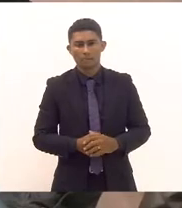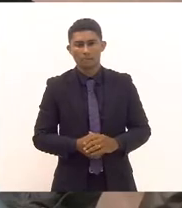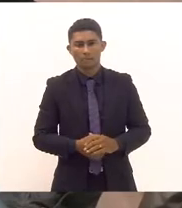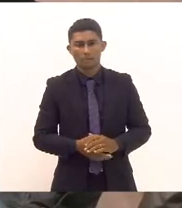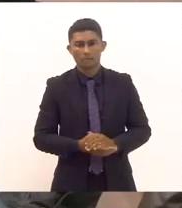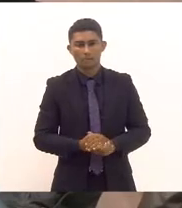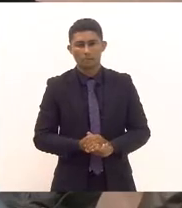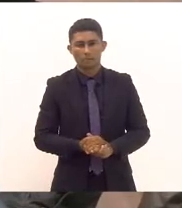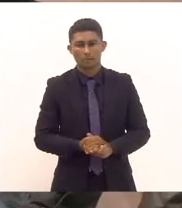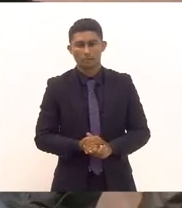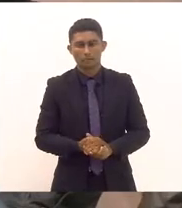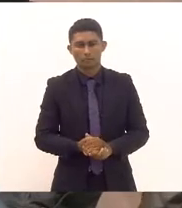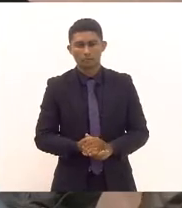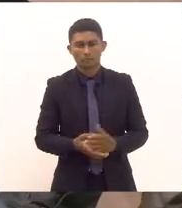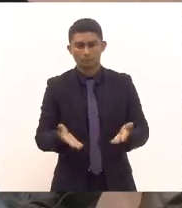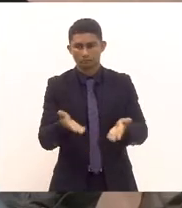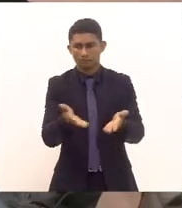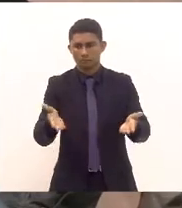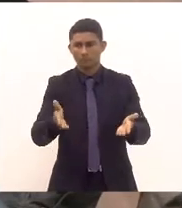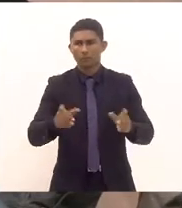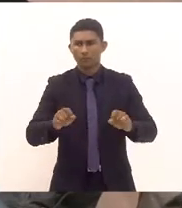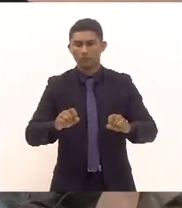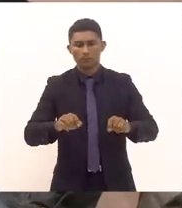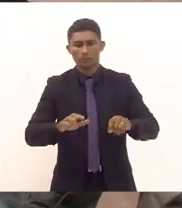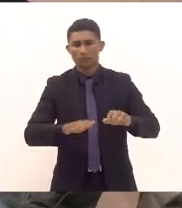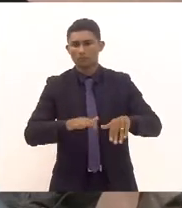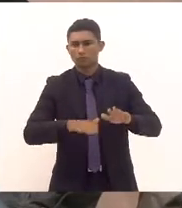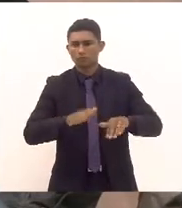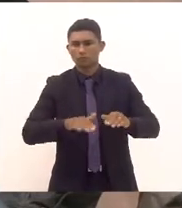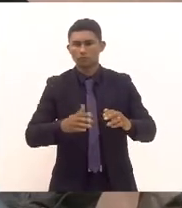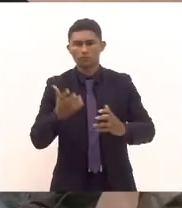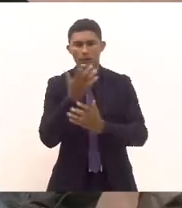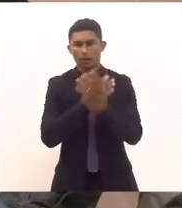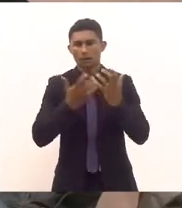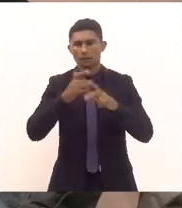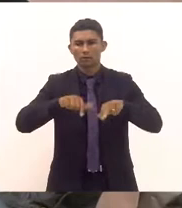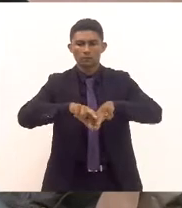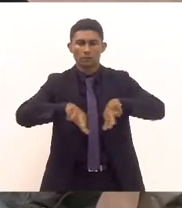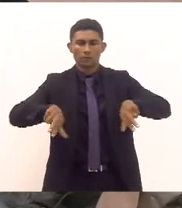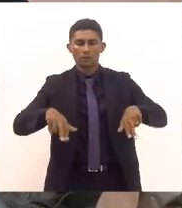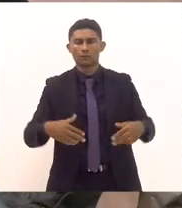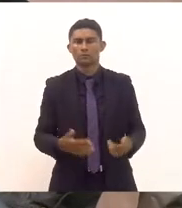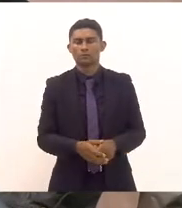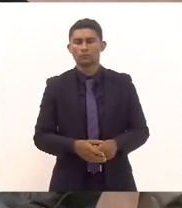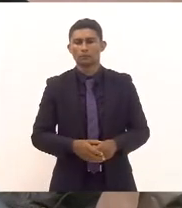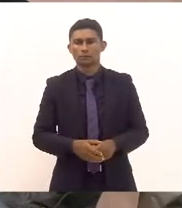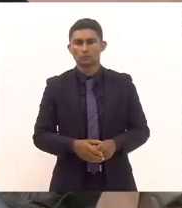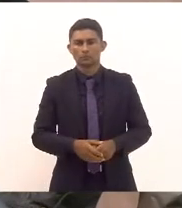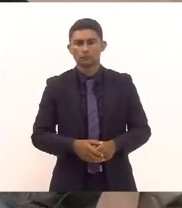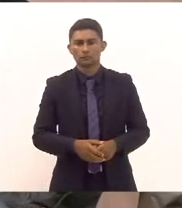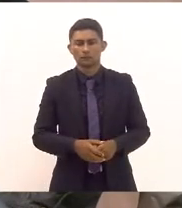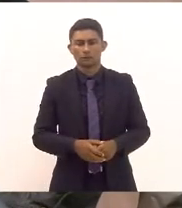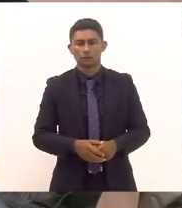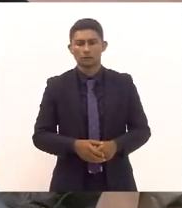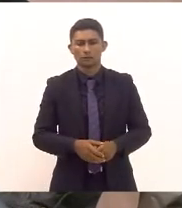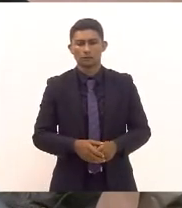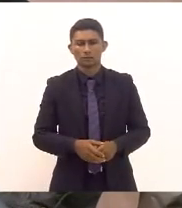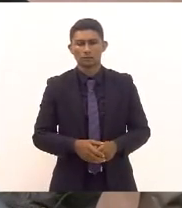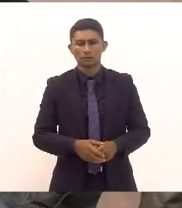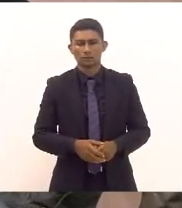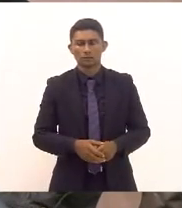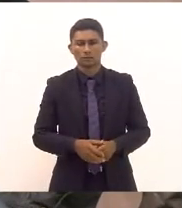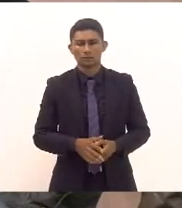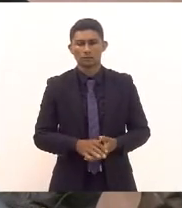para que possa com seus toques e cânticos trazer e arranjar o Gu e